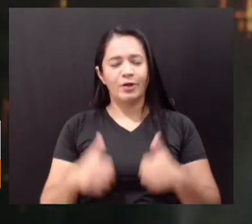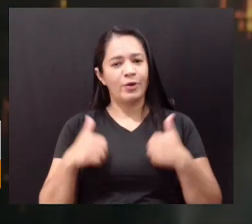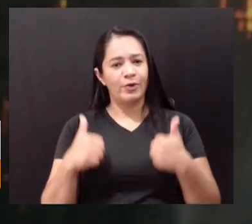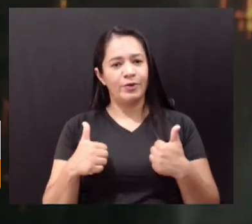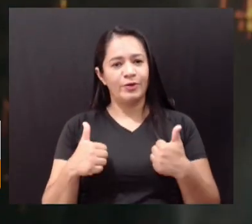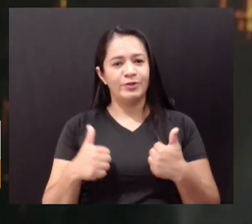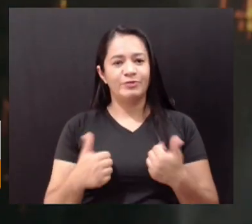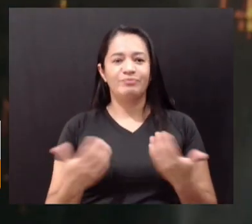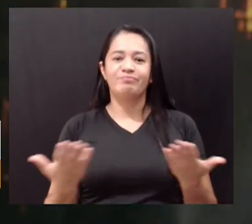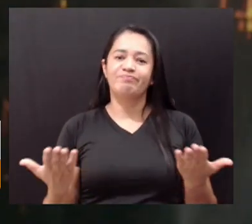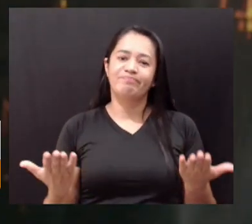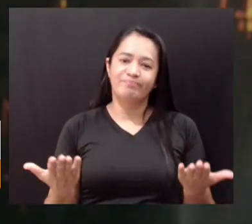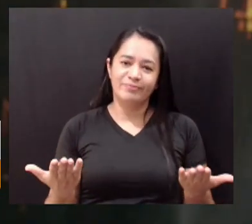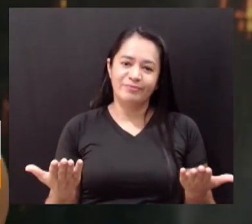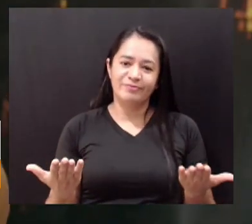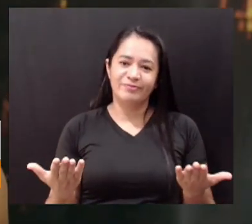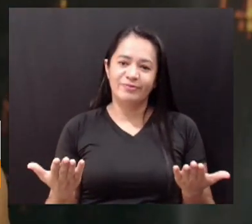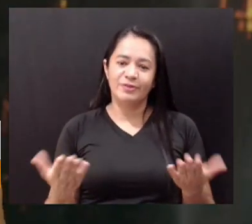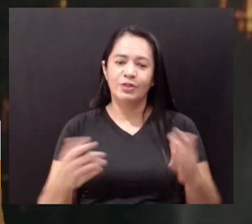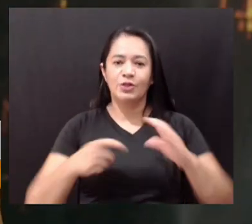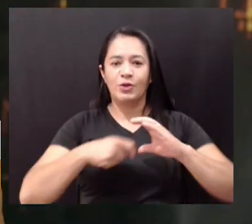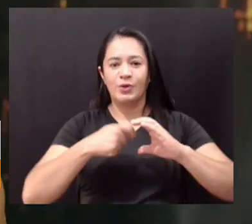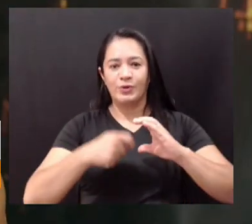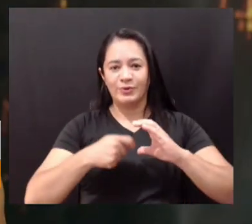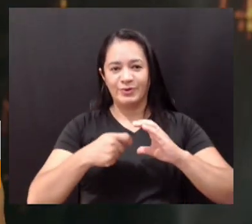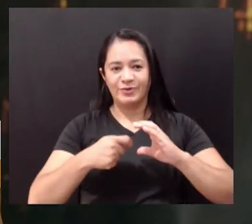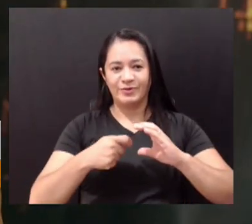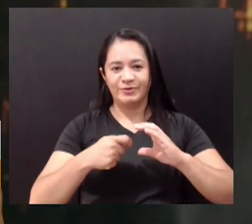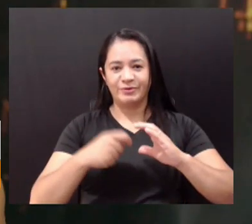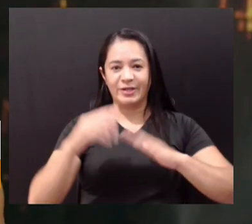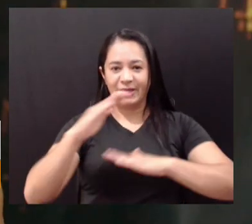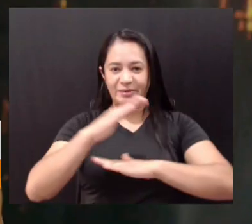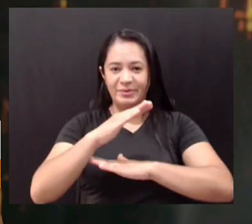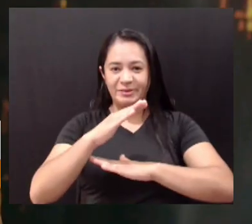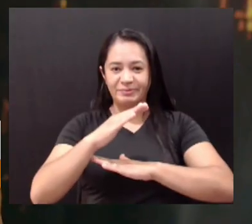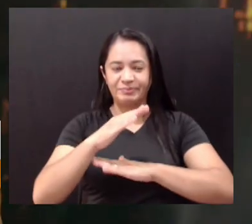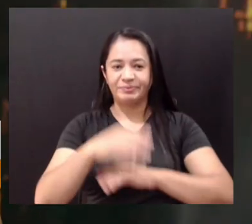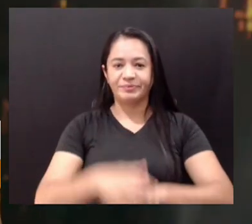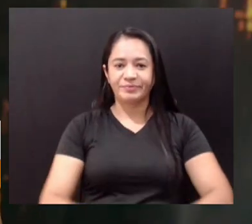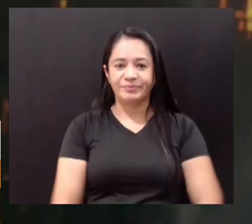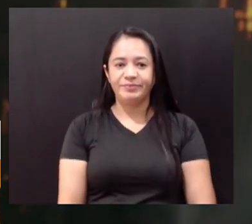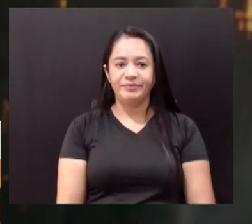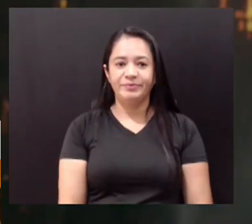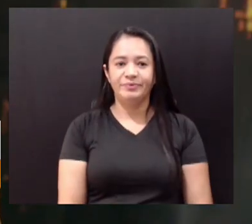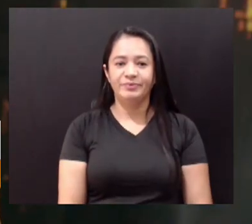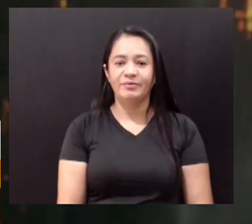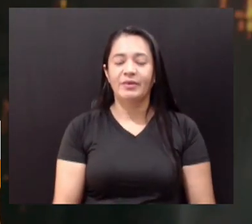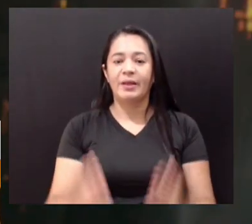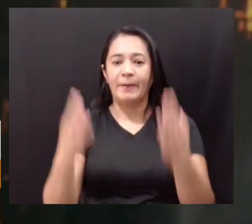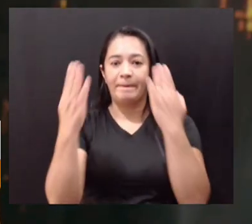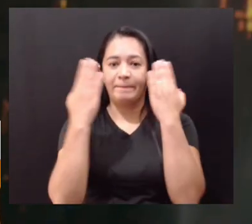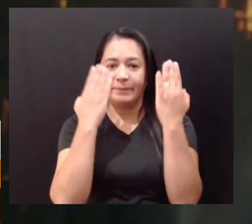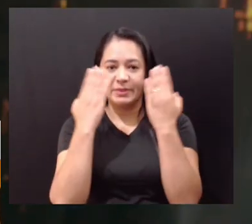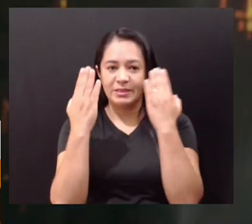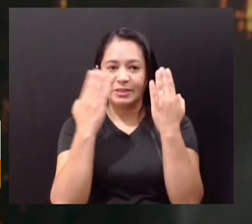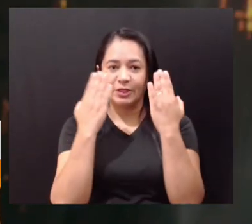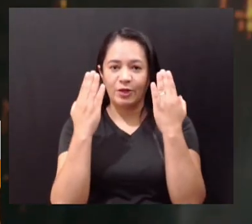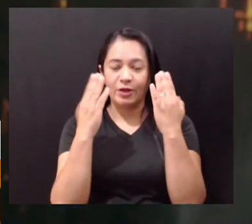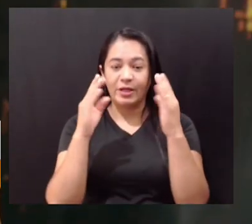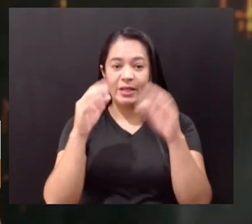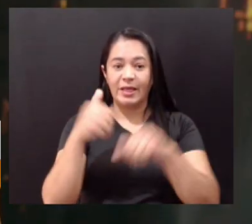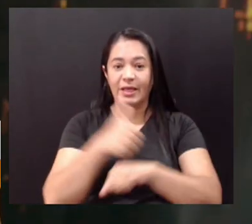aqui nos estúdios, né, do nosso Estúdio Câmara, a psicóloga, psicanalista especializada em